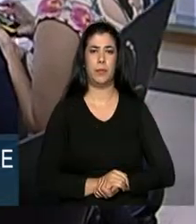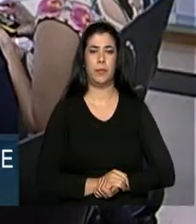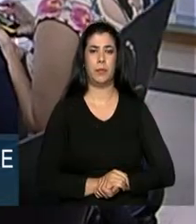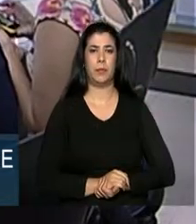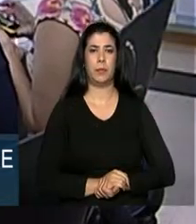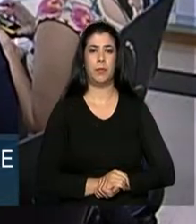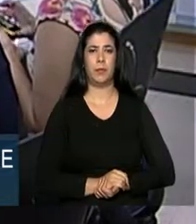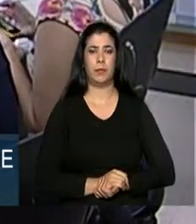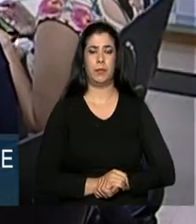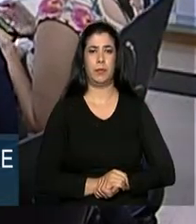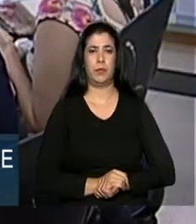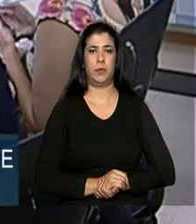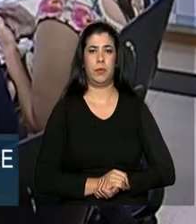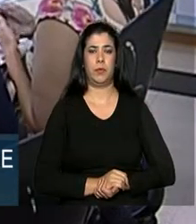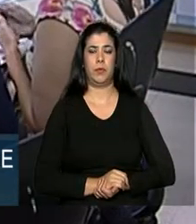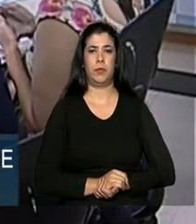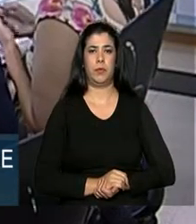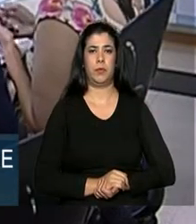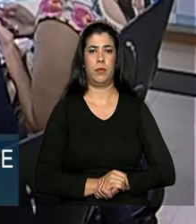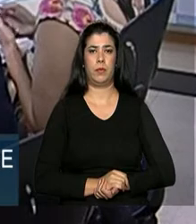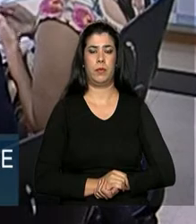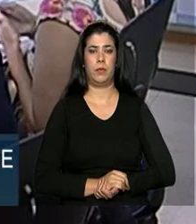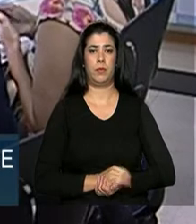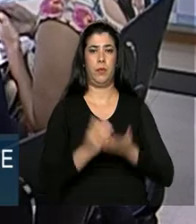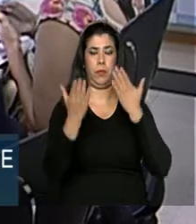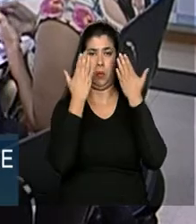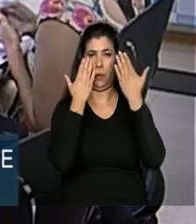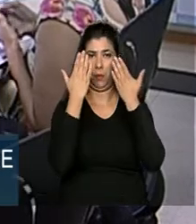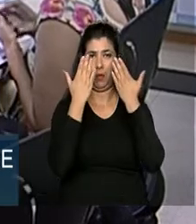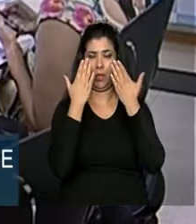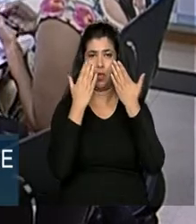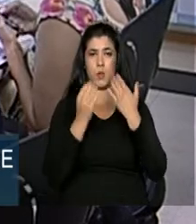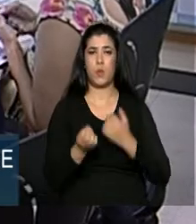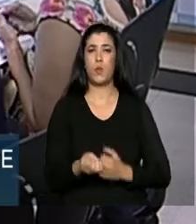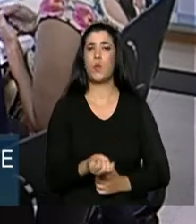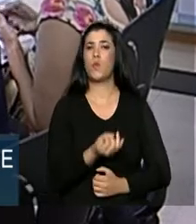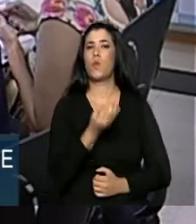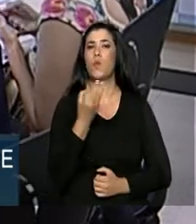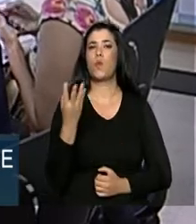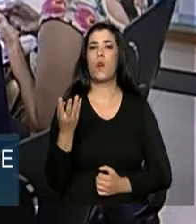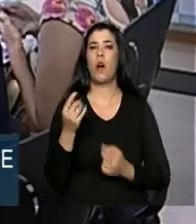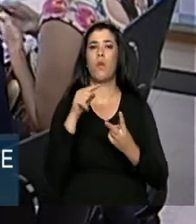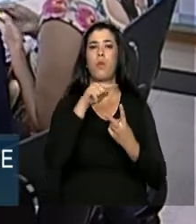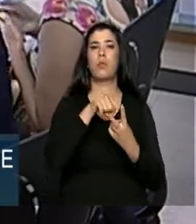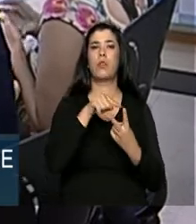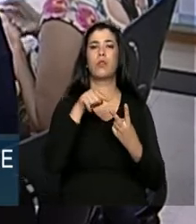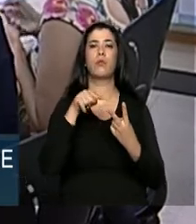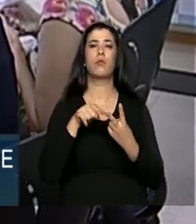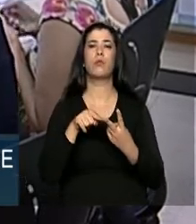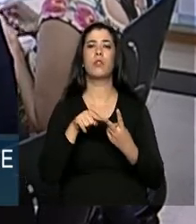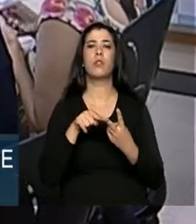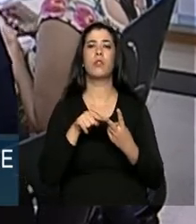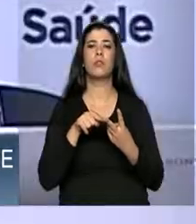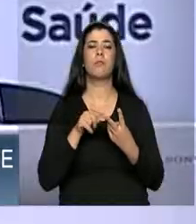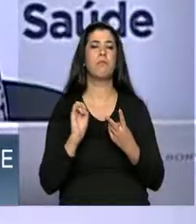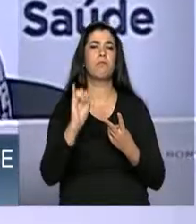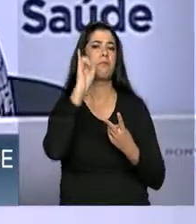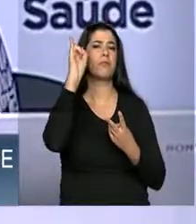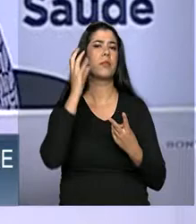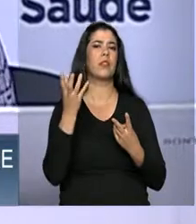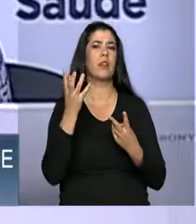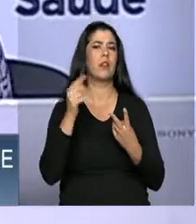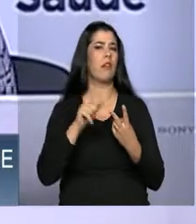Sim. Bom, em relação a qual o fator que é mais importante, de fato,